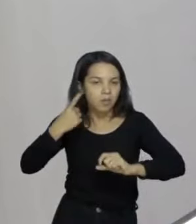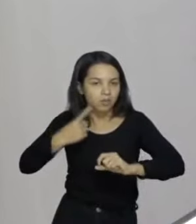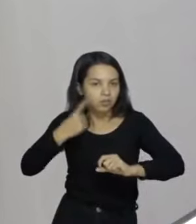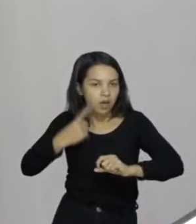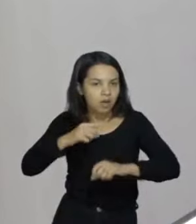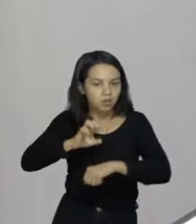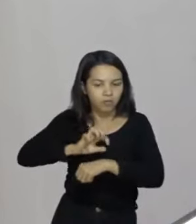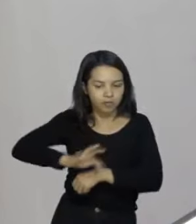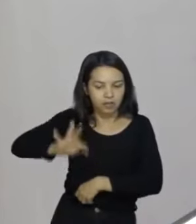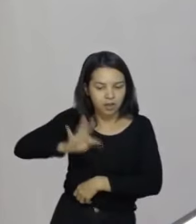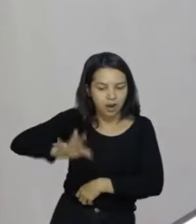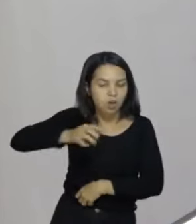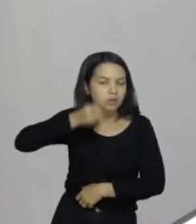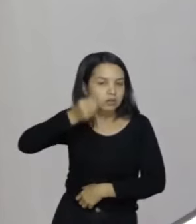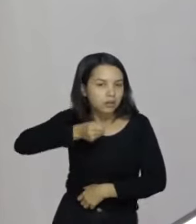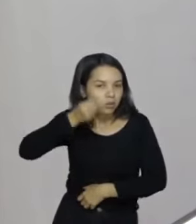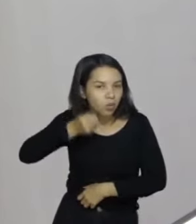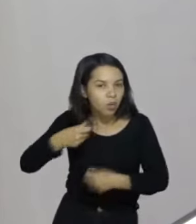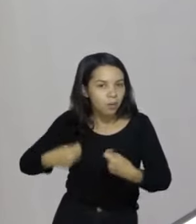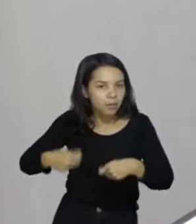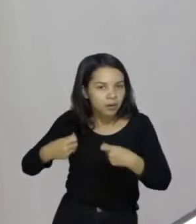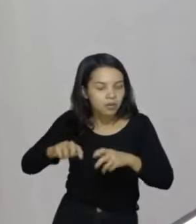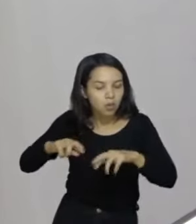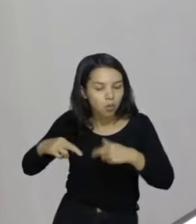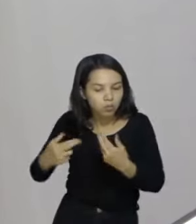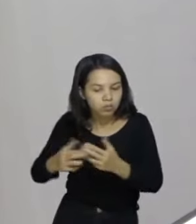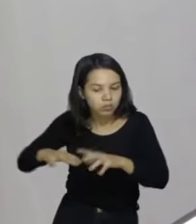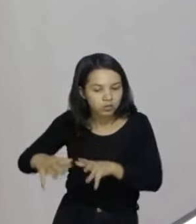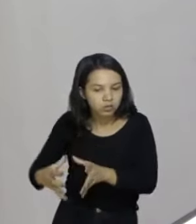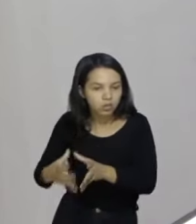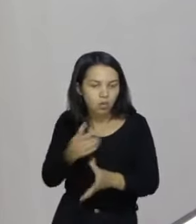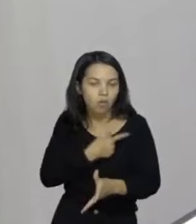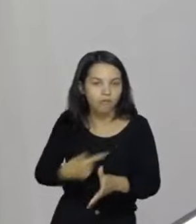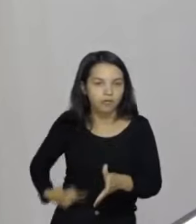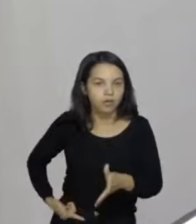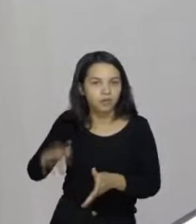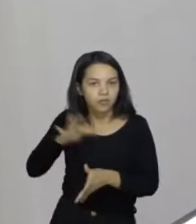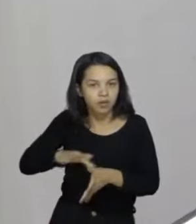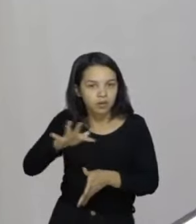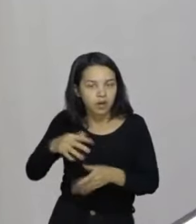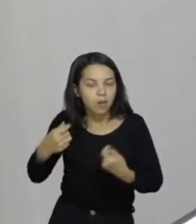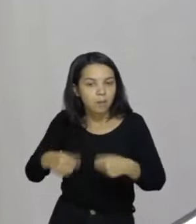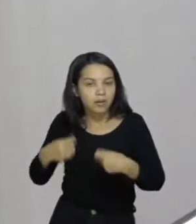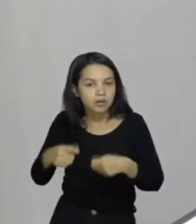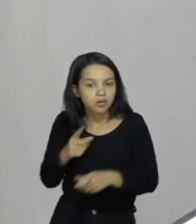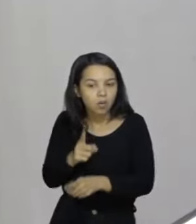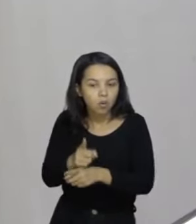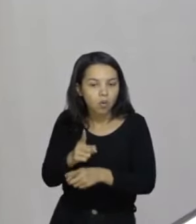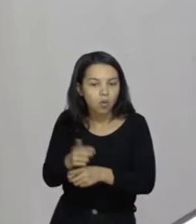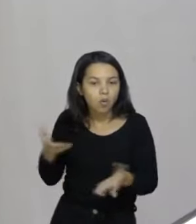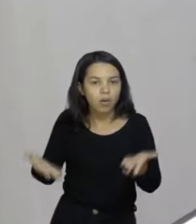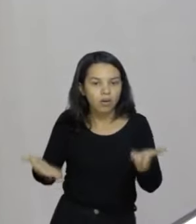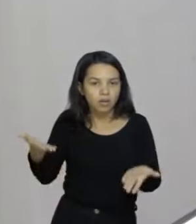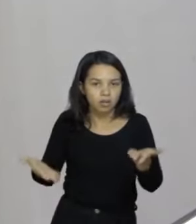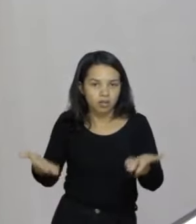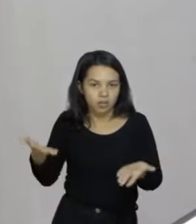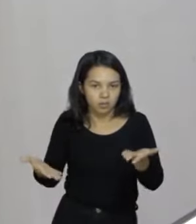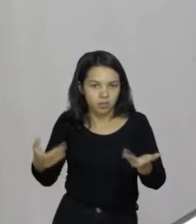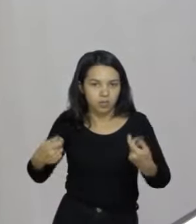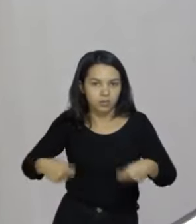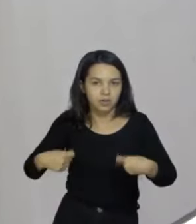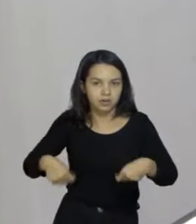senadores reuniu o governo federal e encontrar um ponto de equilíbrio até